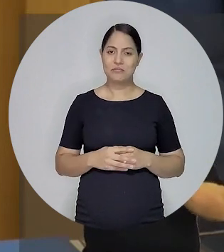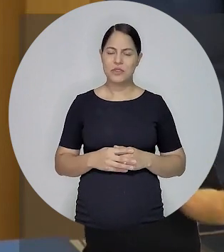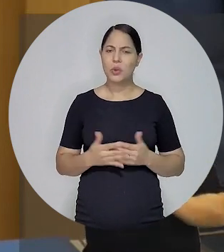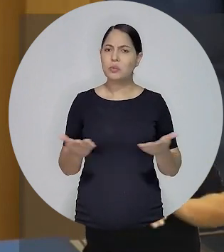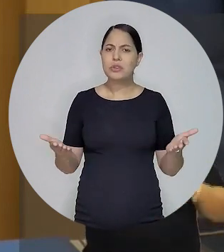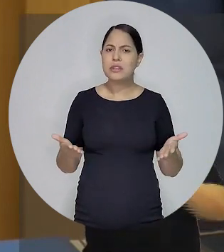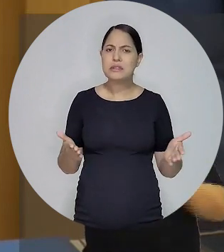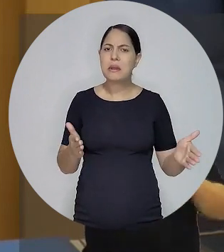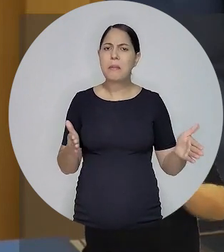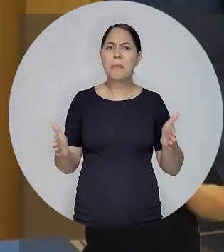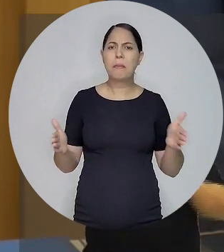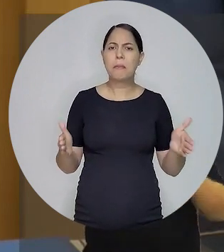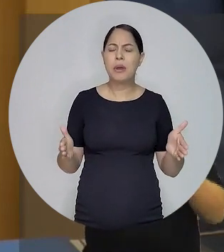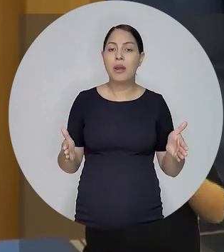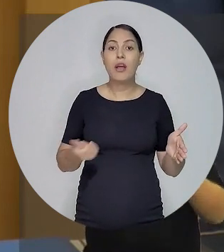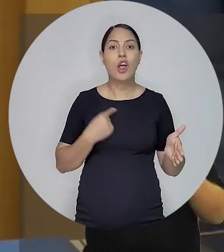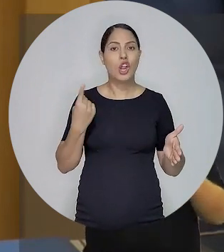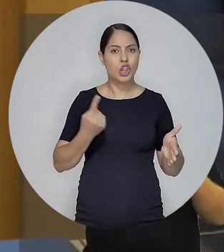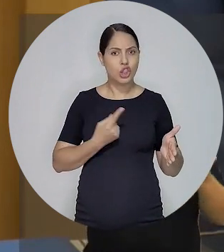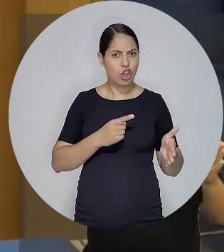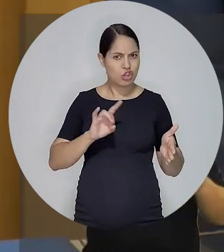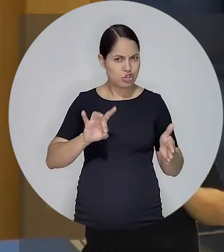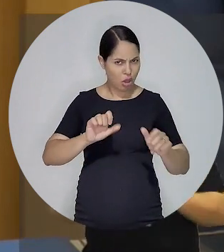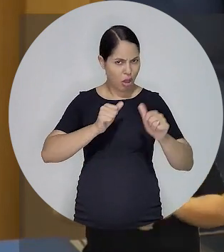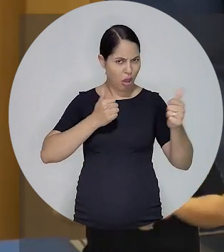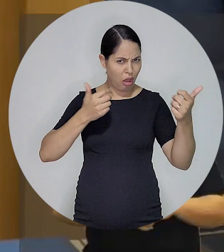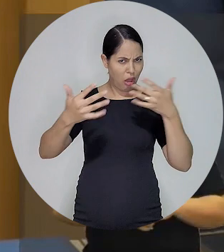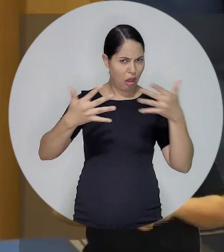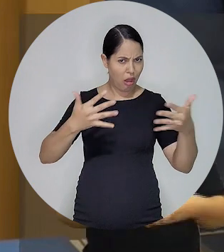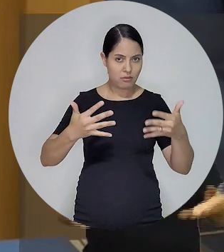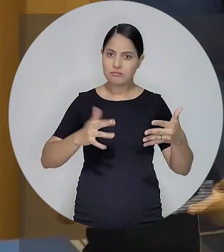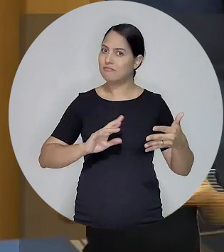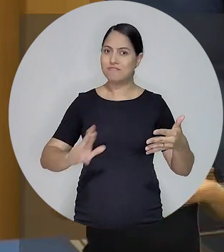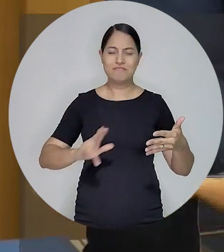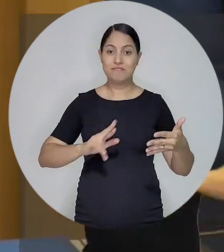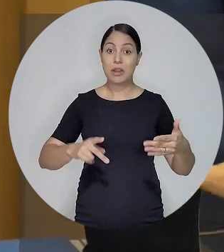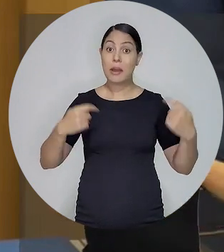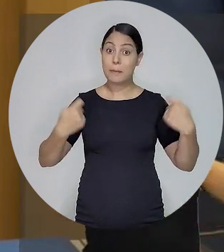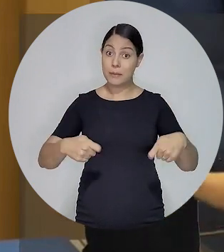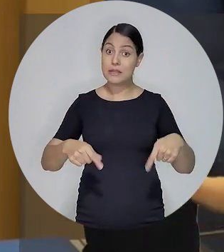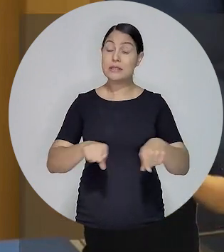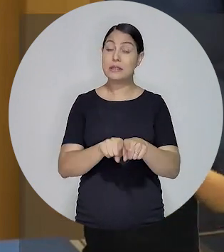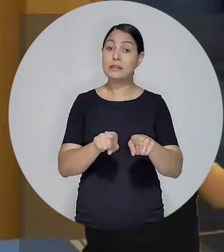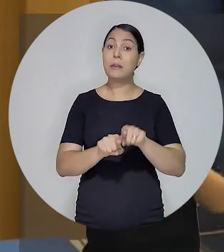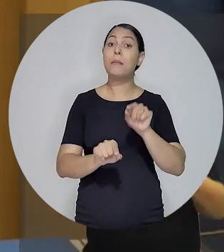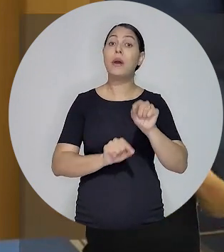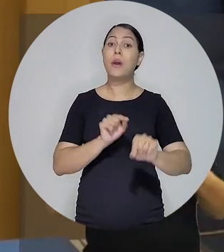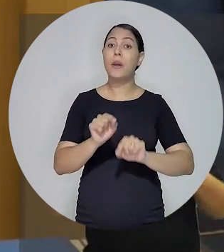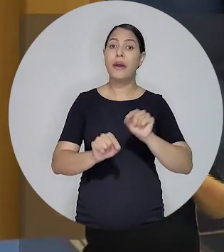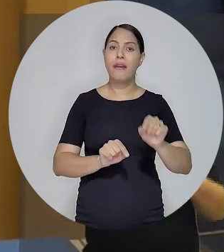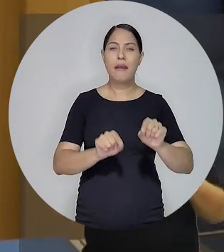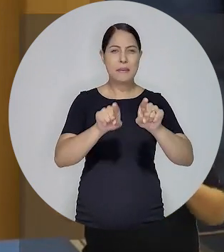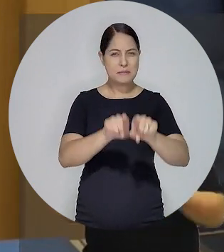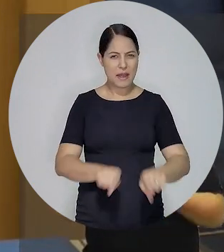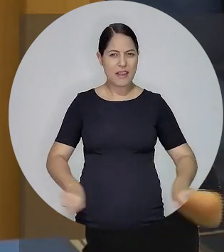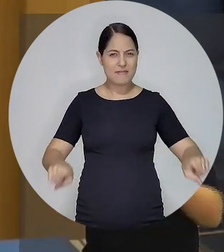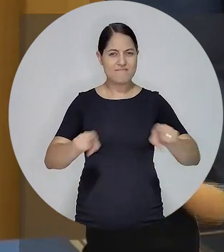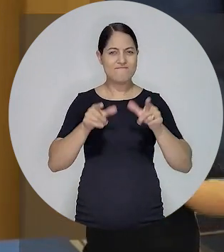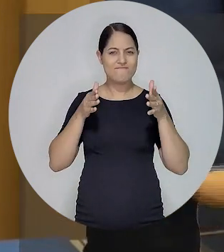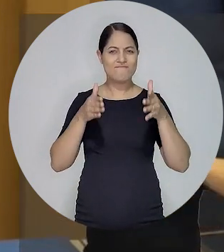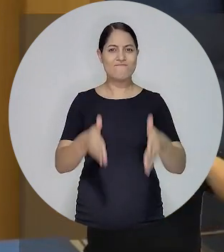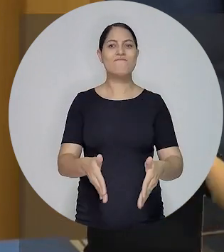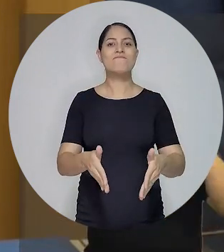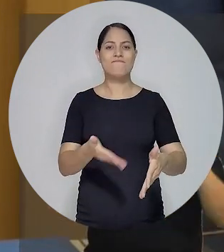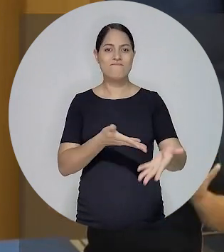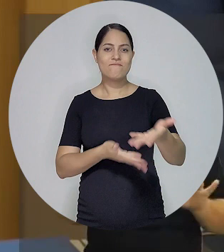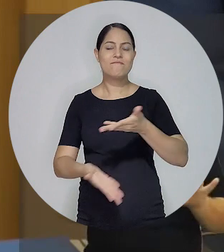procedimentos. Nesse processo construtivo, não basta a transparência. É fundamental